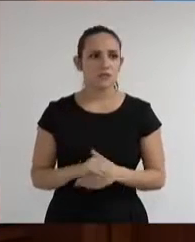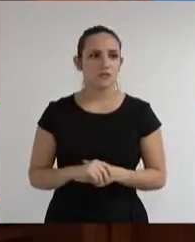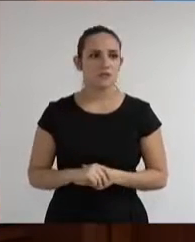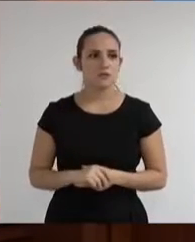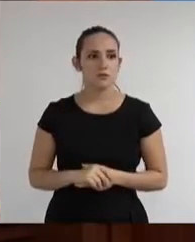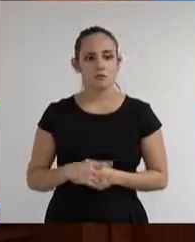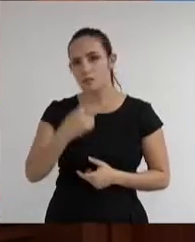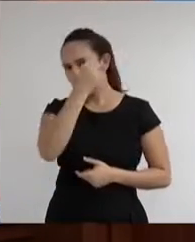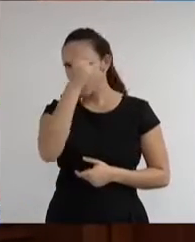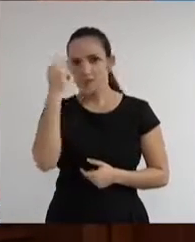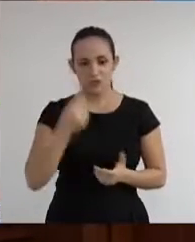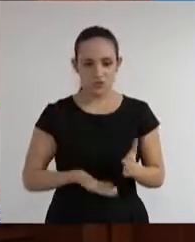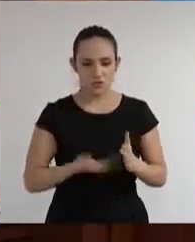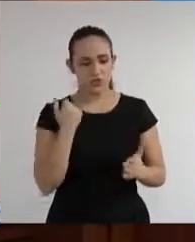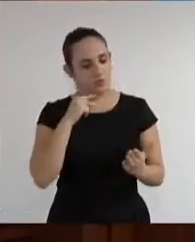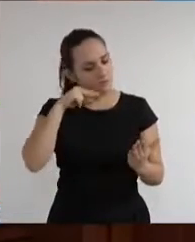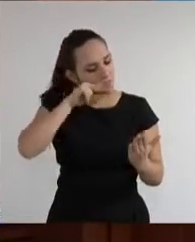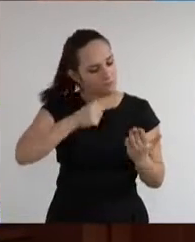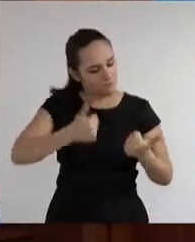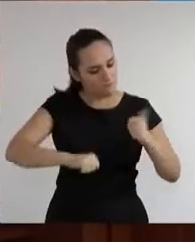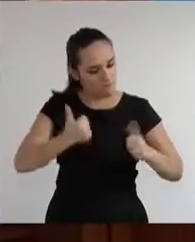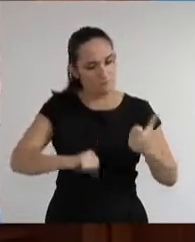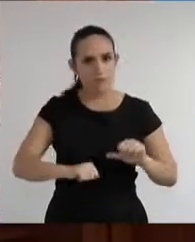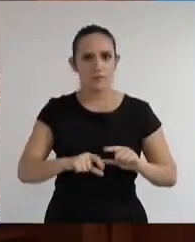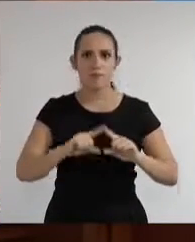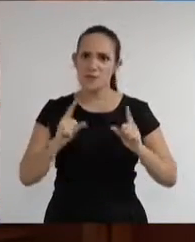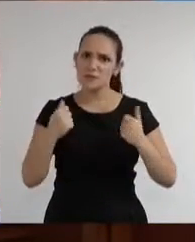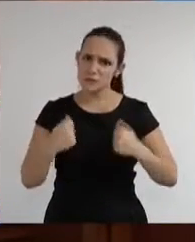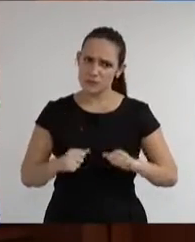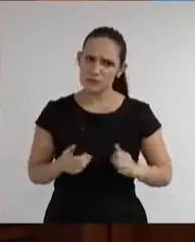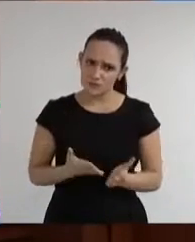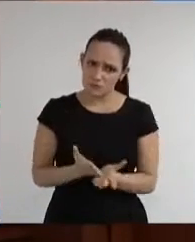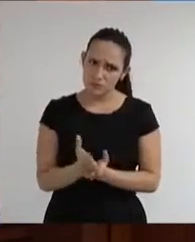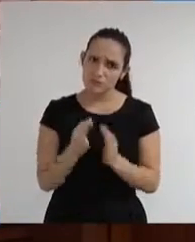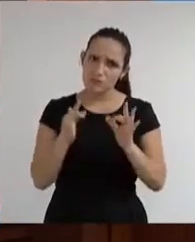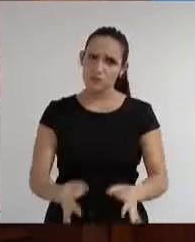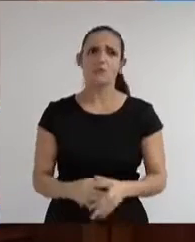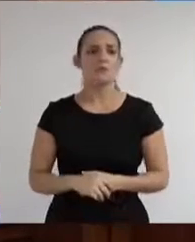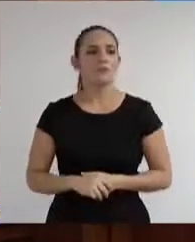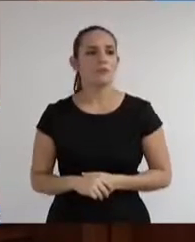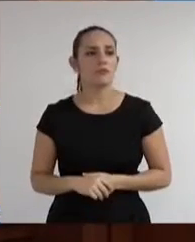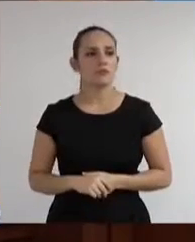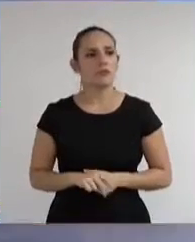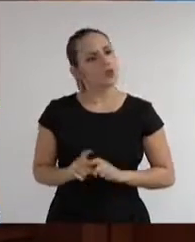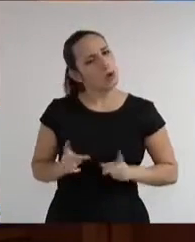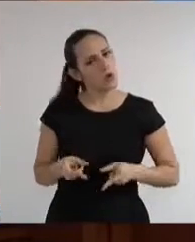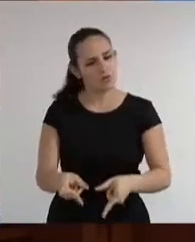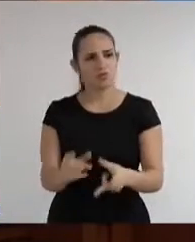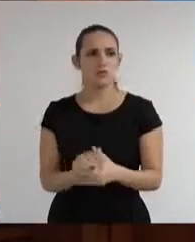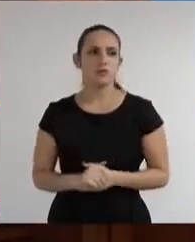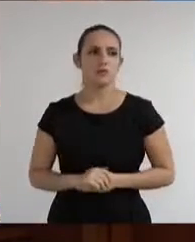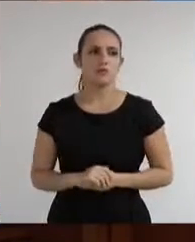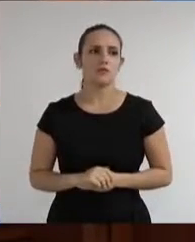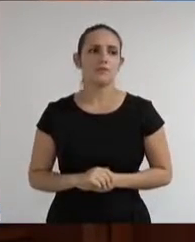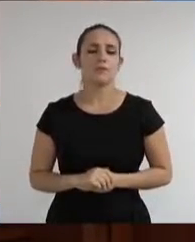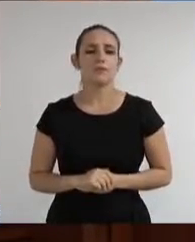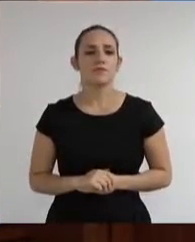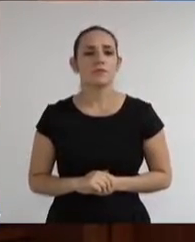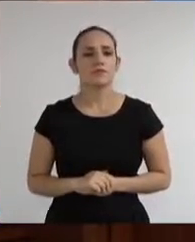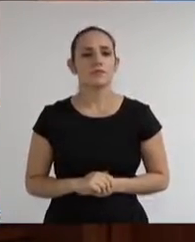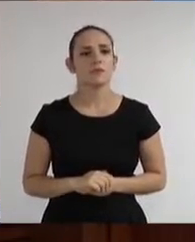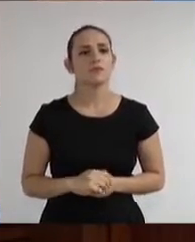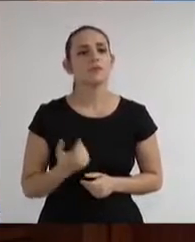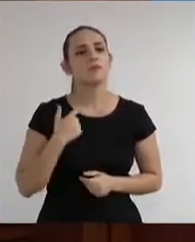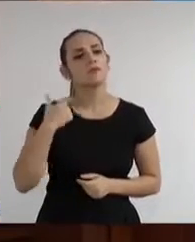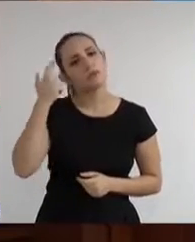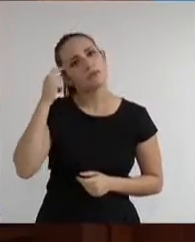retirou para analisar, mas eu entendo que ele deve encaminhar da maneira que ele havia encaminhado e vai prosseguir. Eu acho que Campo